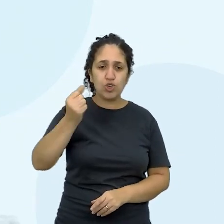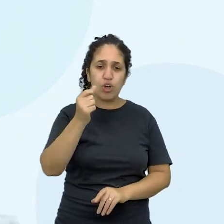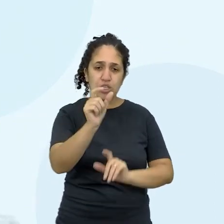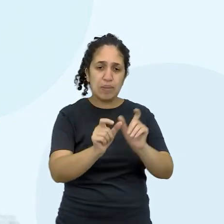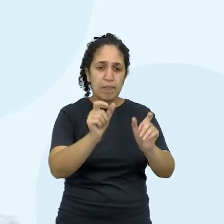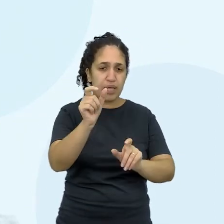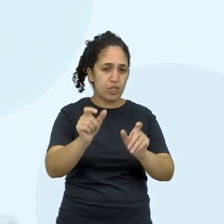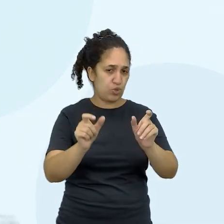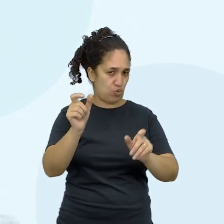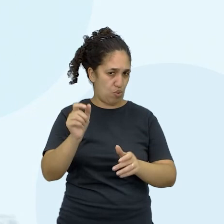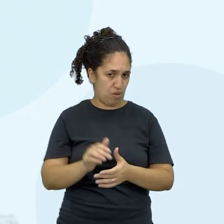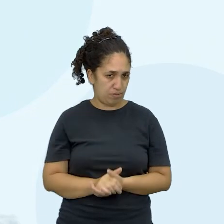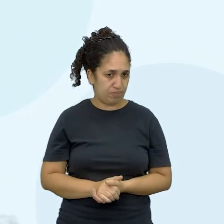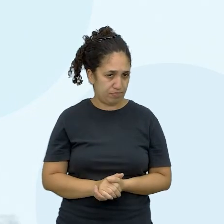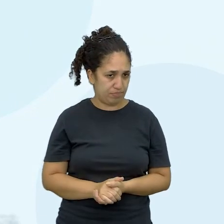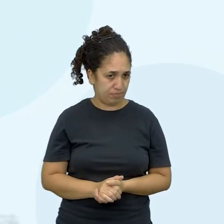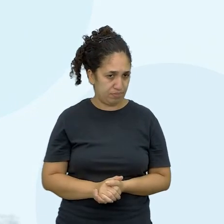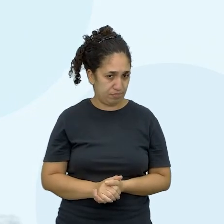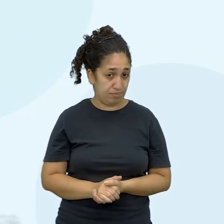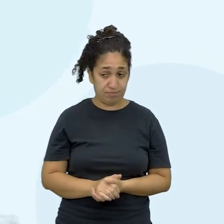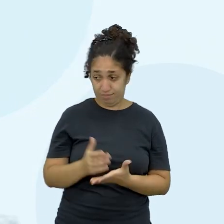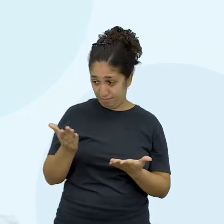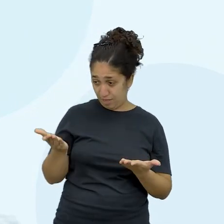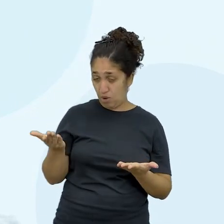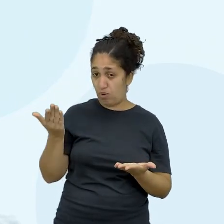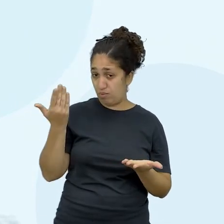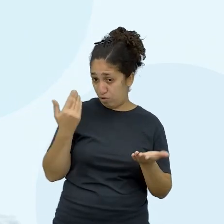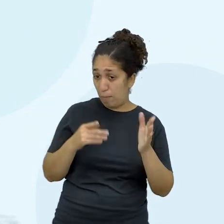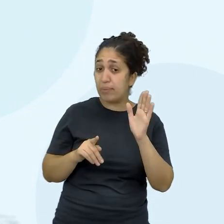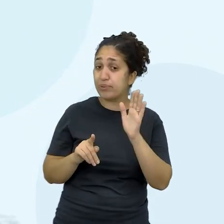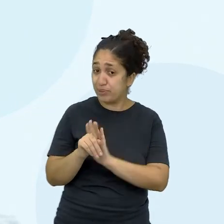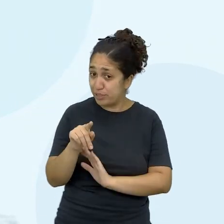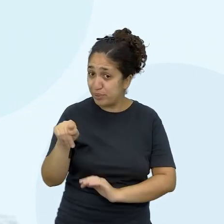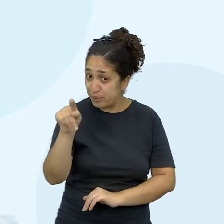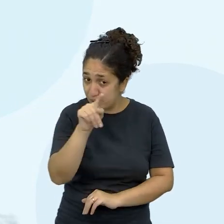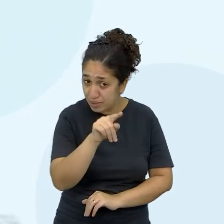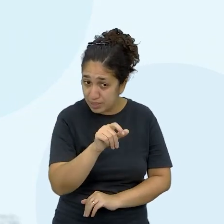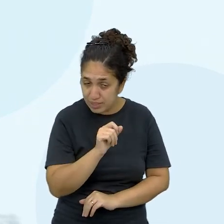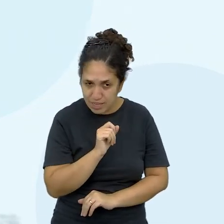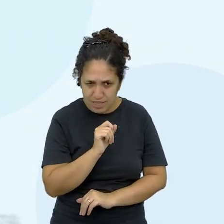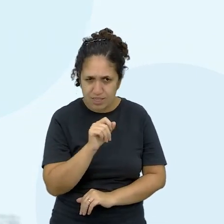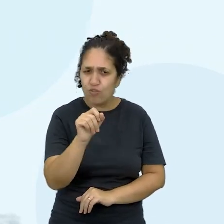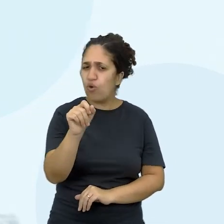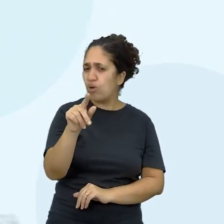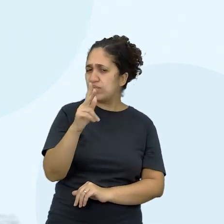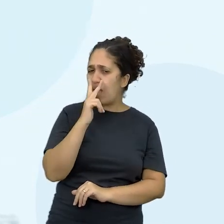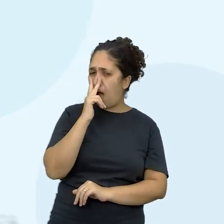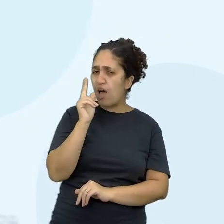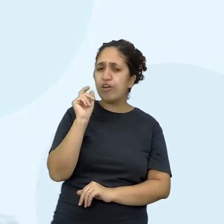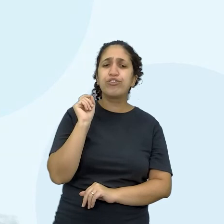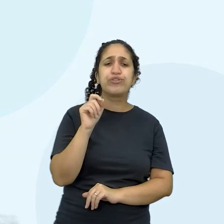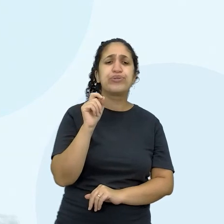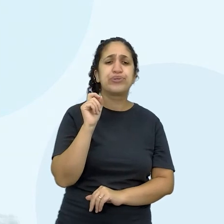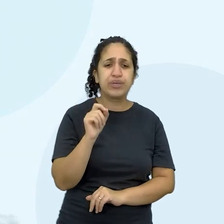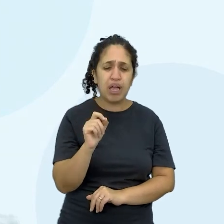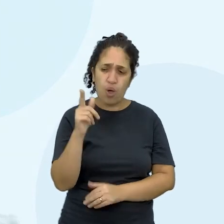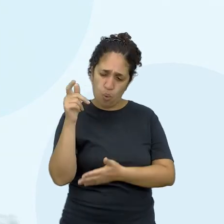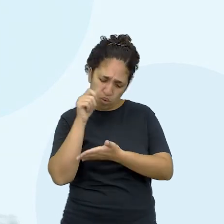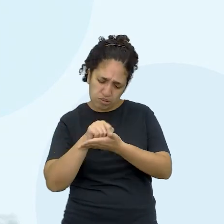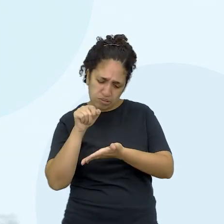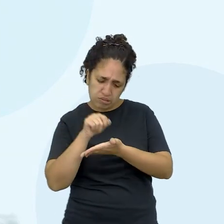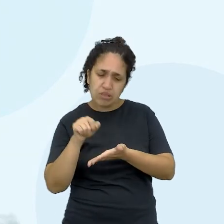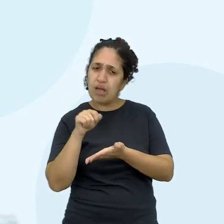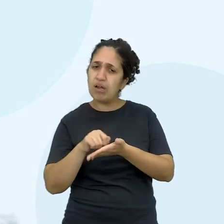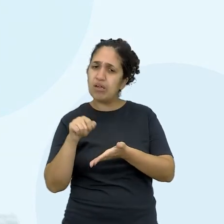1728 dos nossos súditos. Por isso que eu estou perguntando para você se você acha que o escritor, o